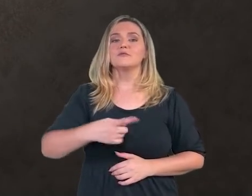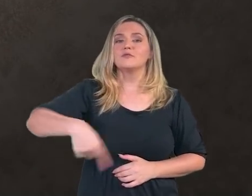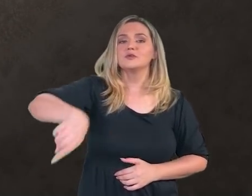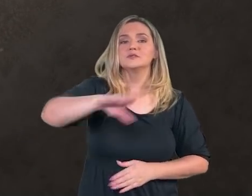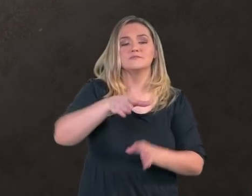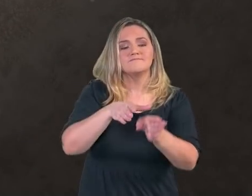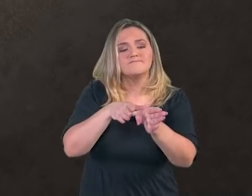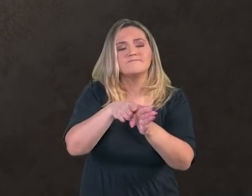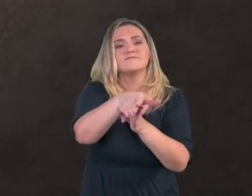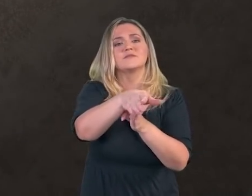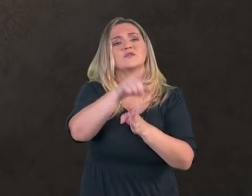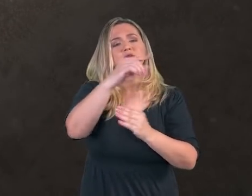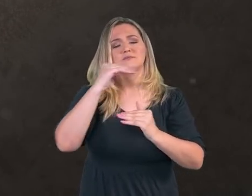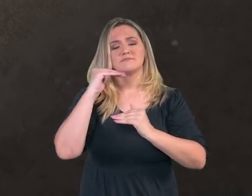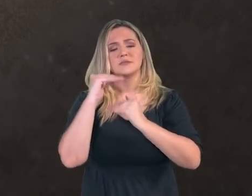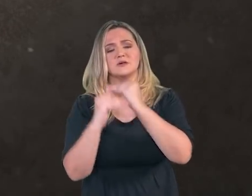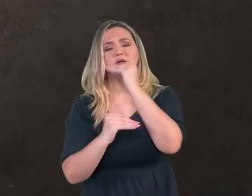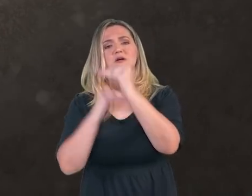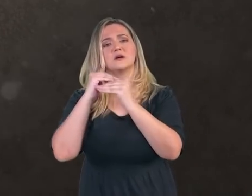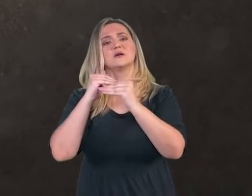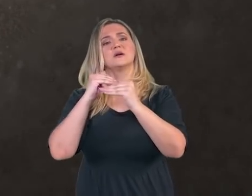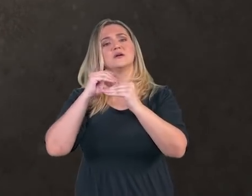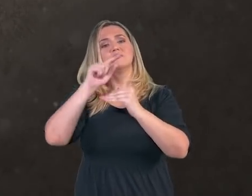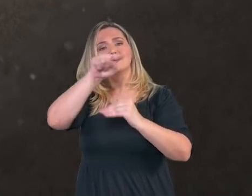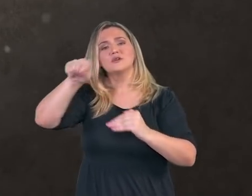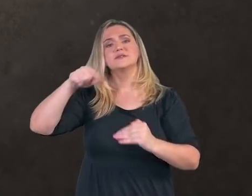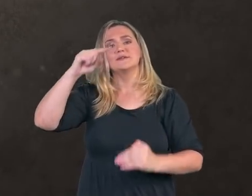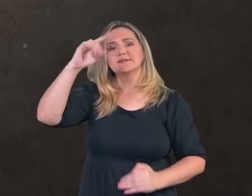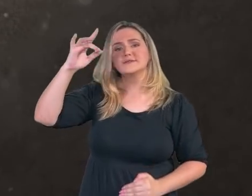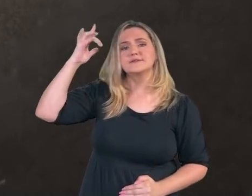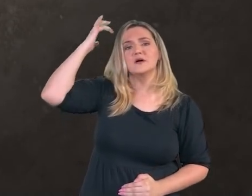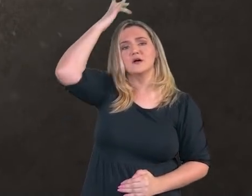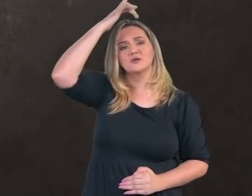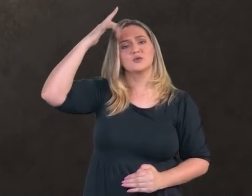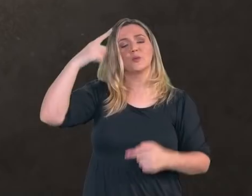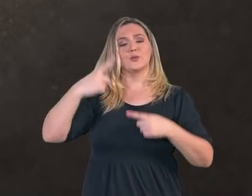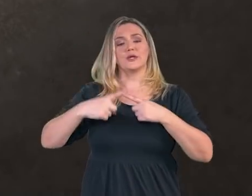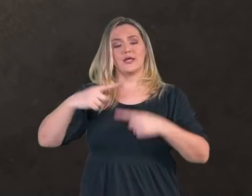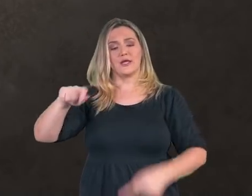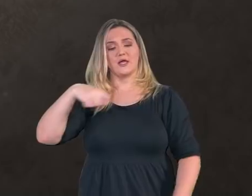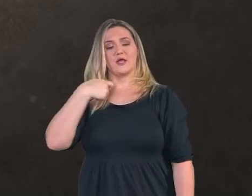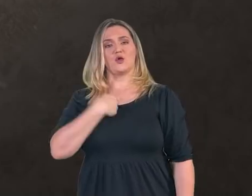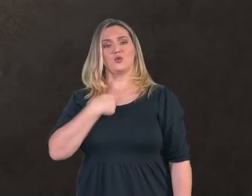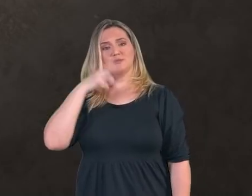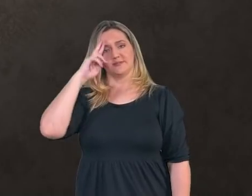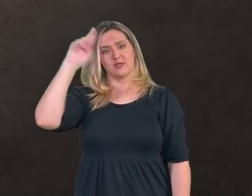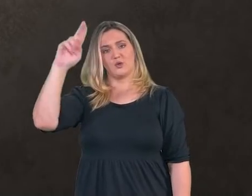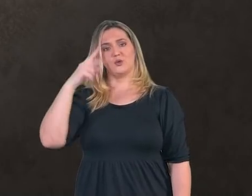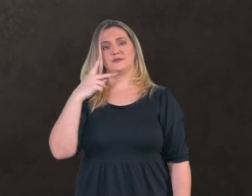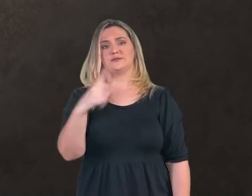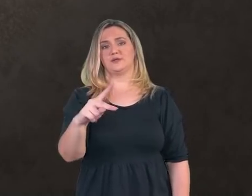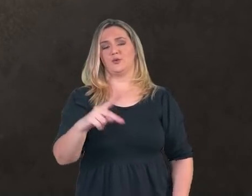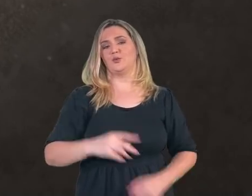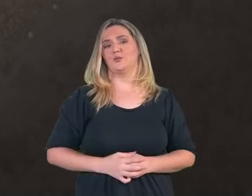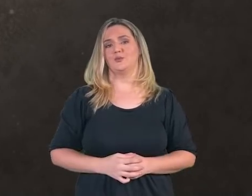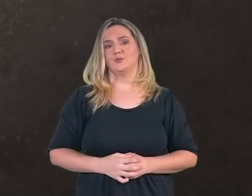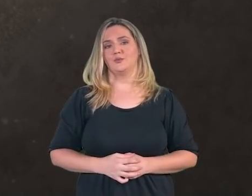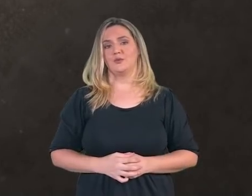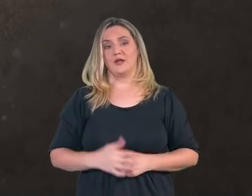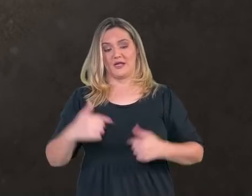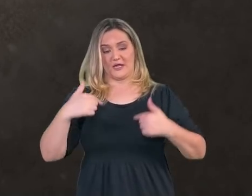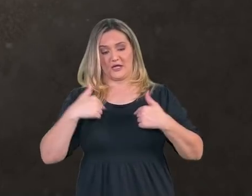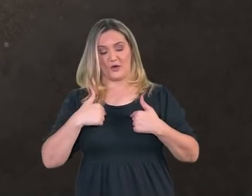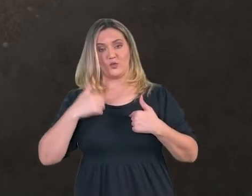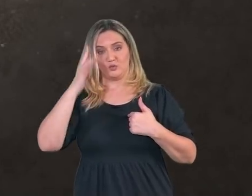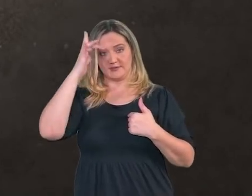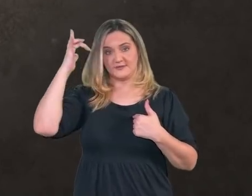Consagrem-se e sejam santos, porque eu sou o Senhor, o Deus de vocês. Mas, assim como é santo